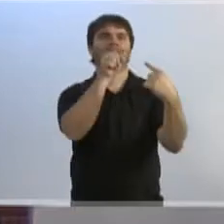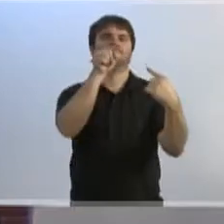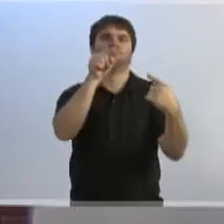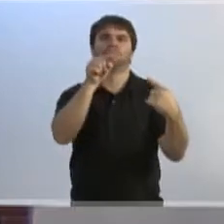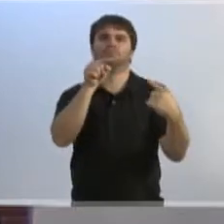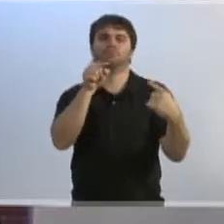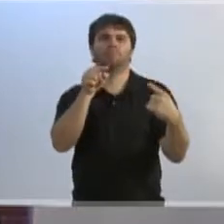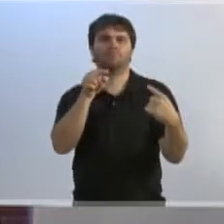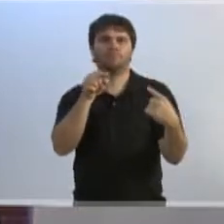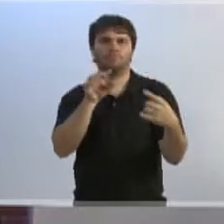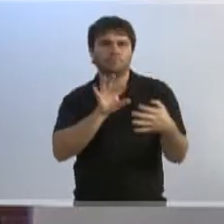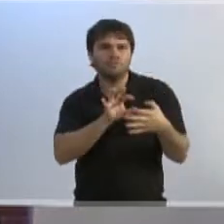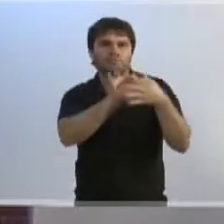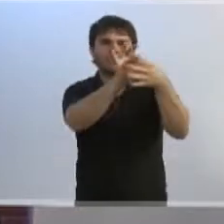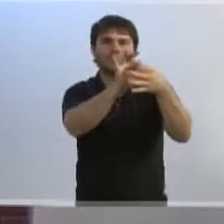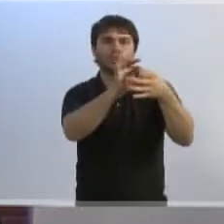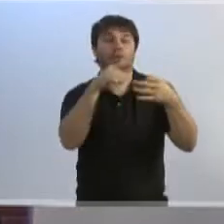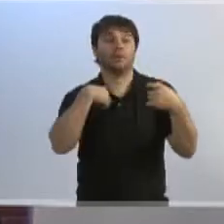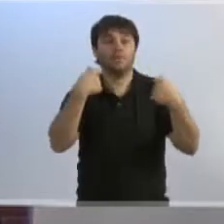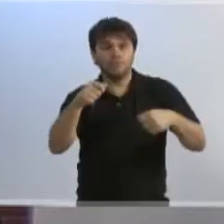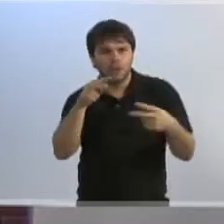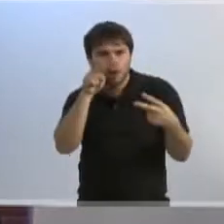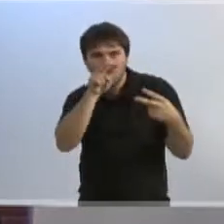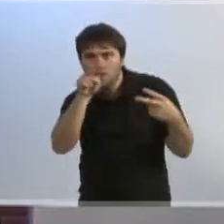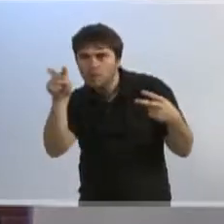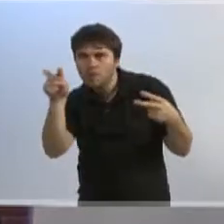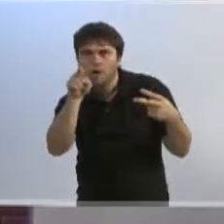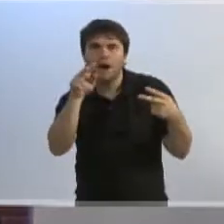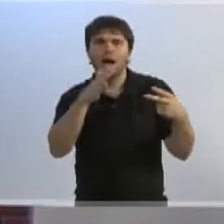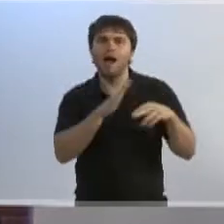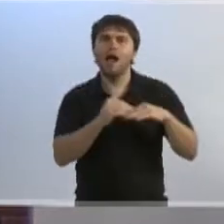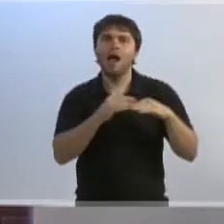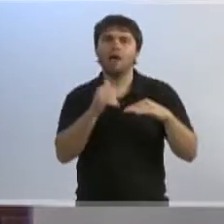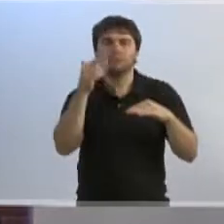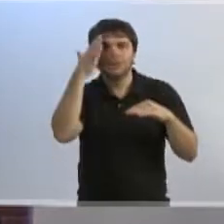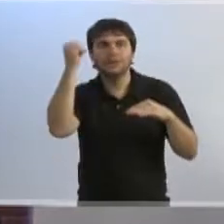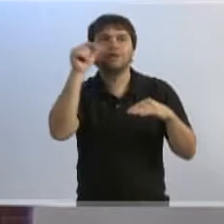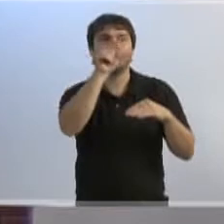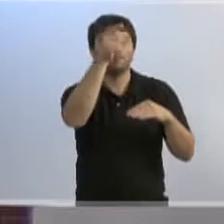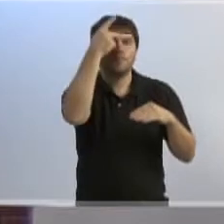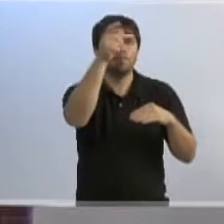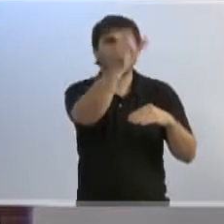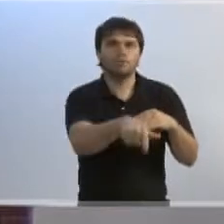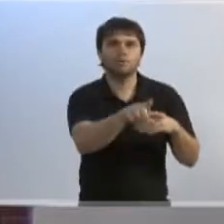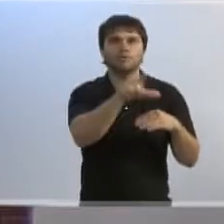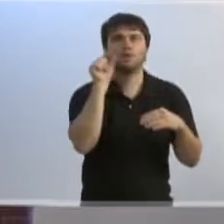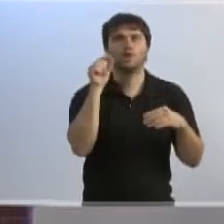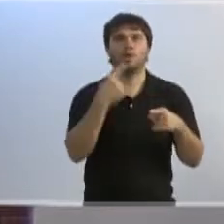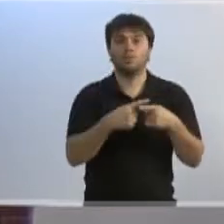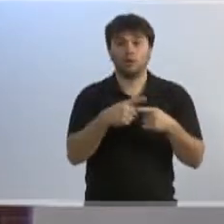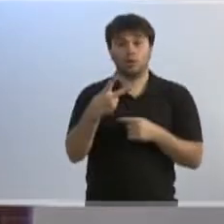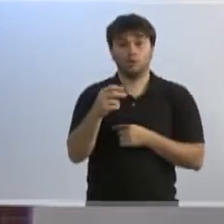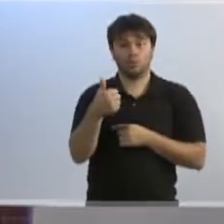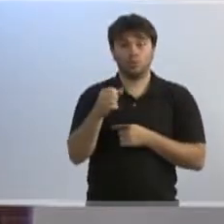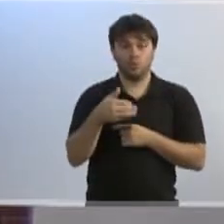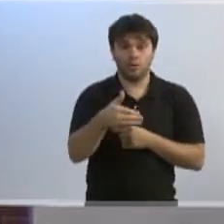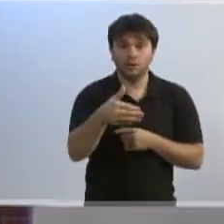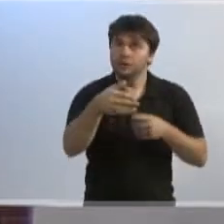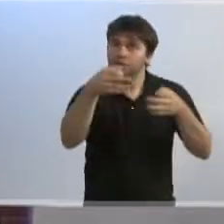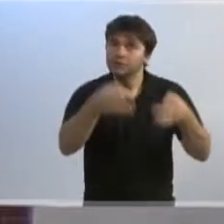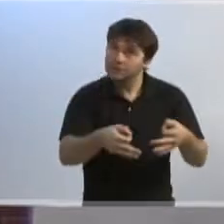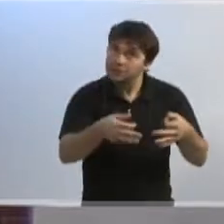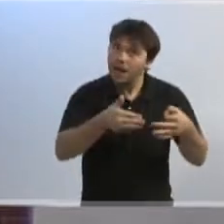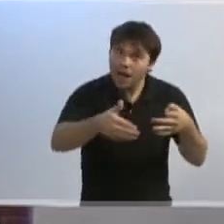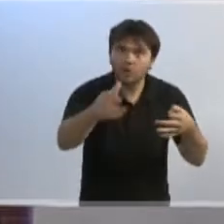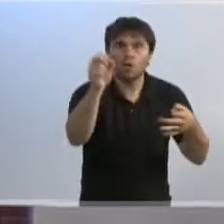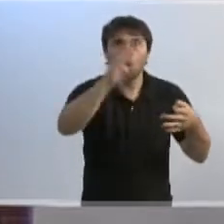muita parcimônia. E olhar com muita calma quem você está escolhendo. Porque é muito importante, 2018 é um divisor de águas, ou a gente acerta esse país de